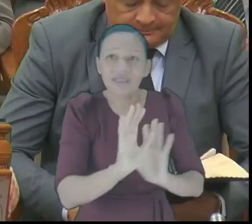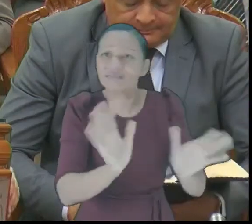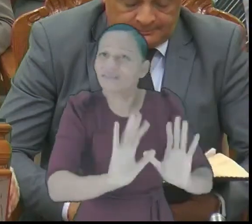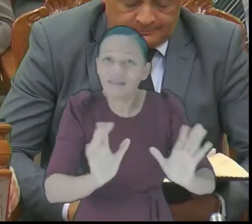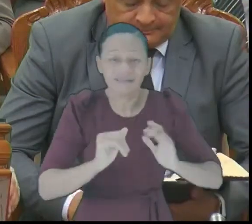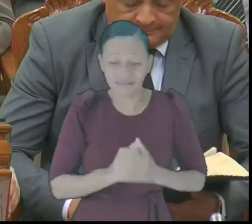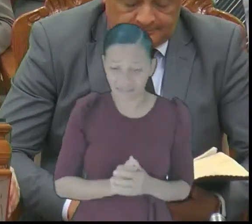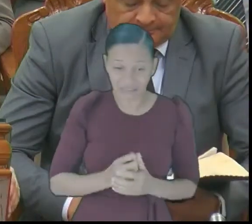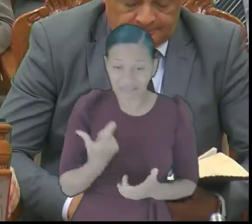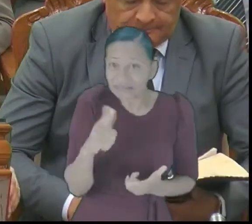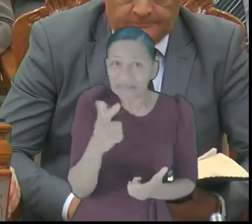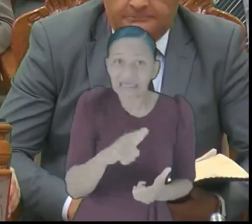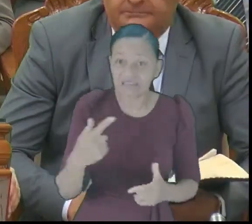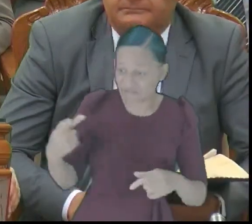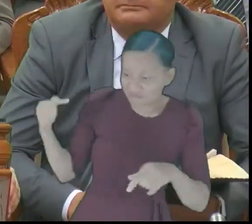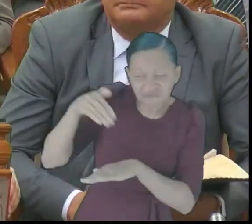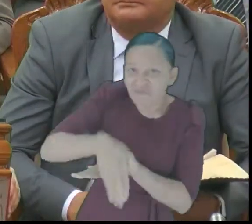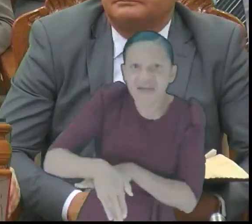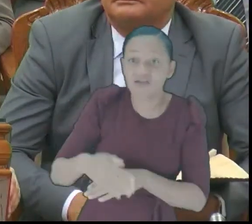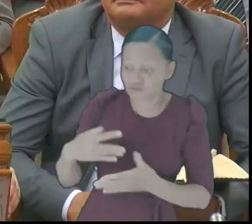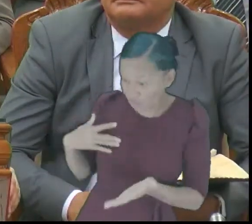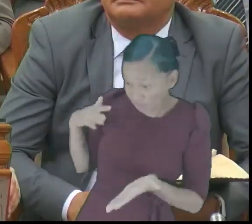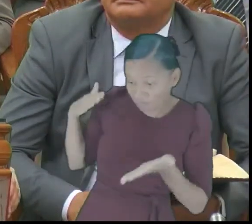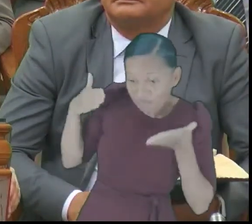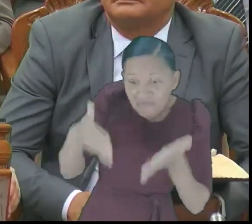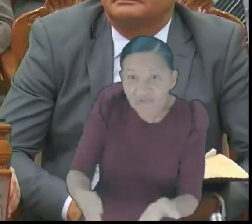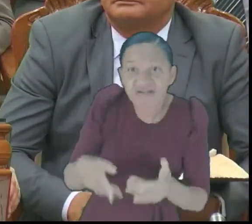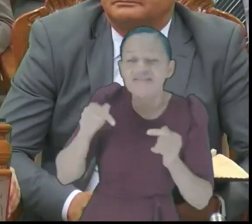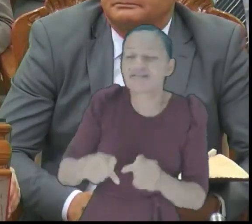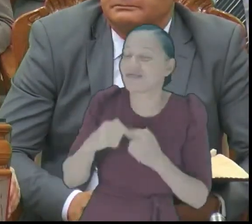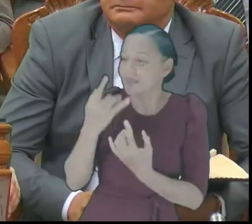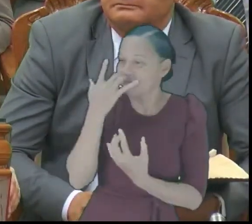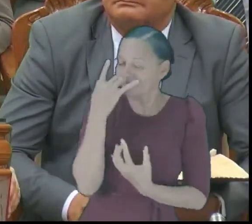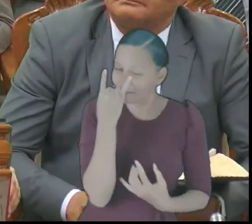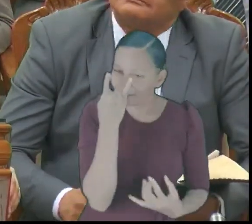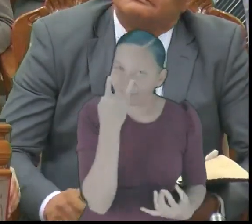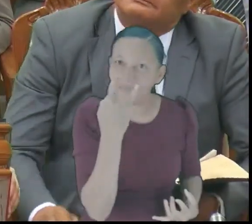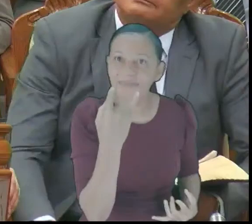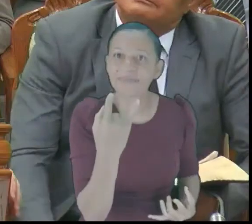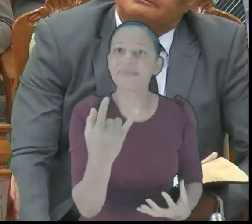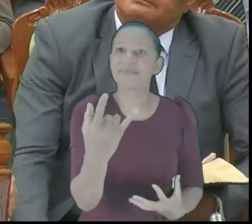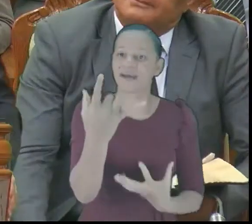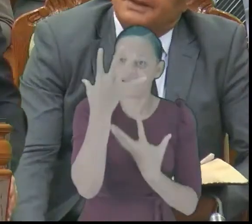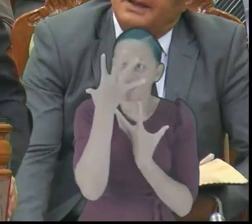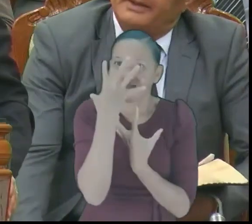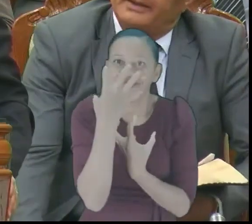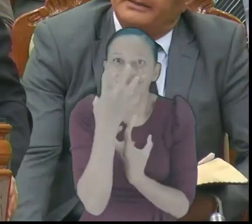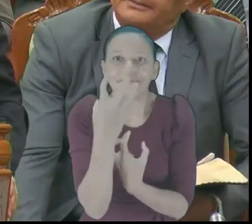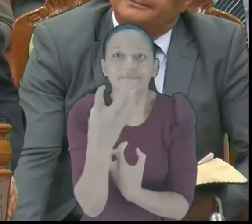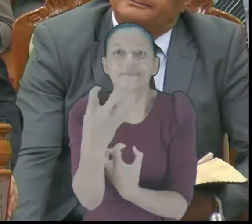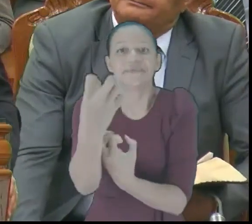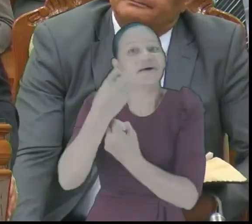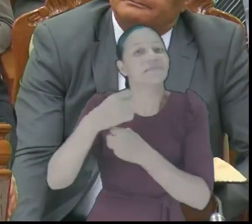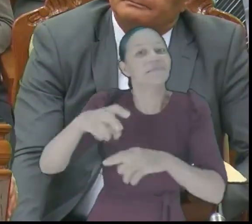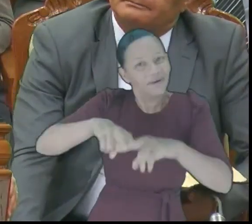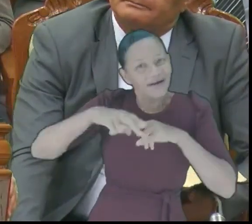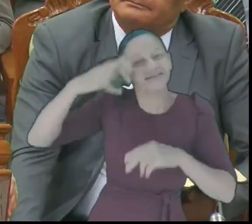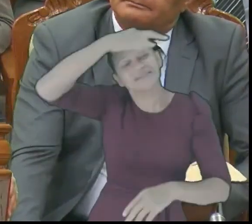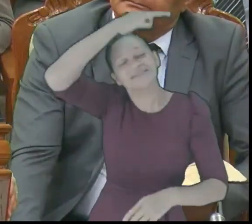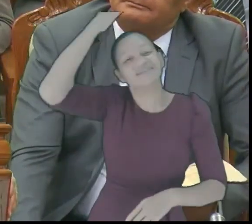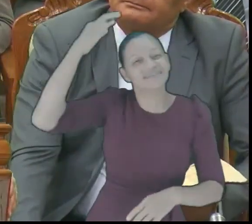tem o Espírito Santo não vem aqui não. Só vem aqui quem é atraído pelo Espírito Santo de Deus.